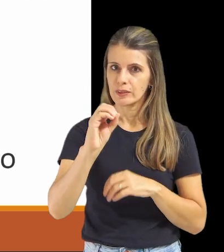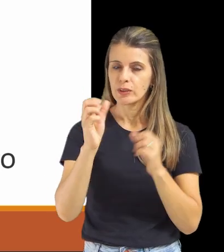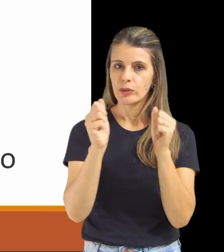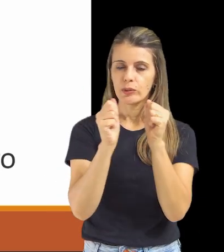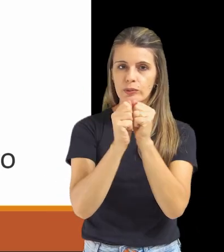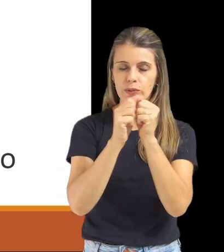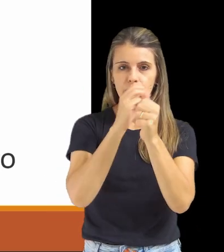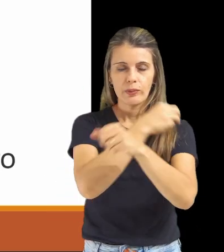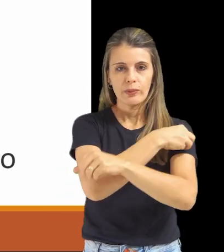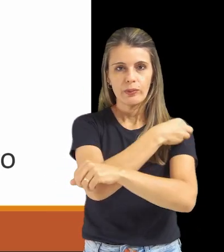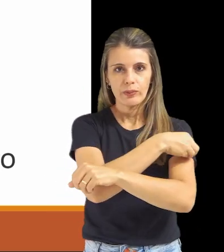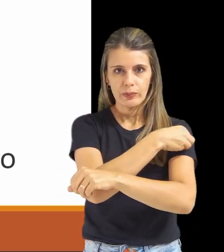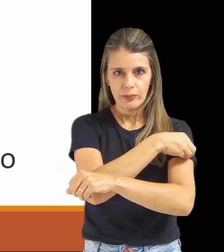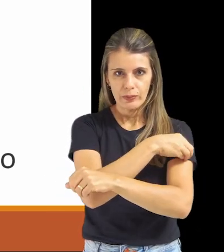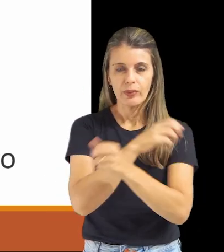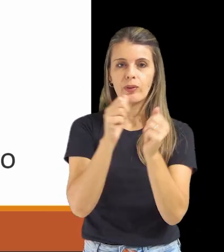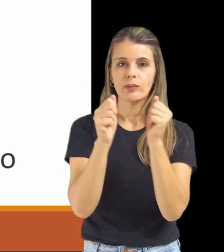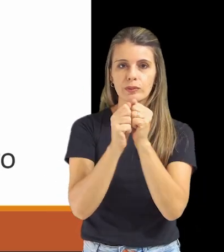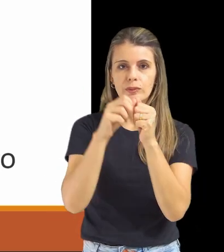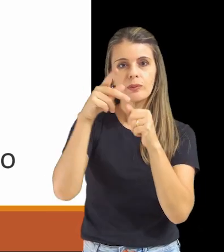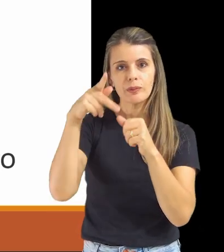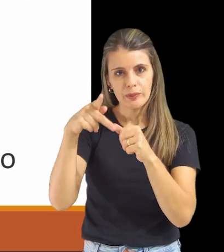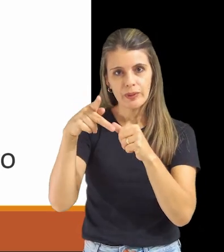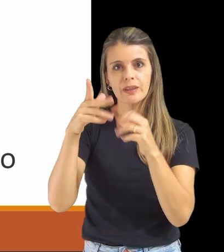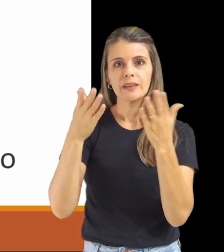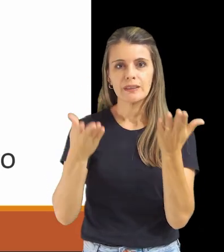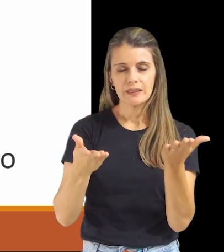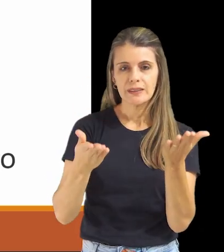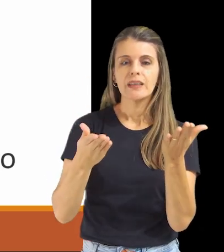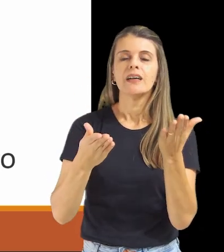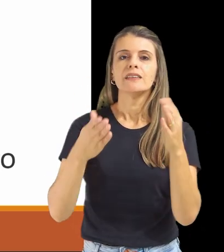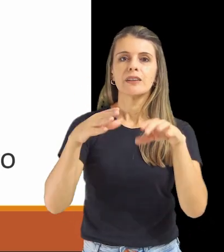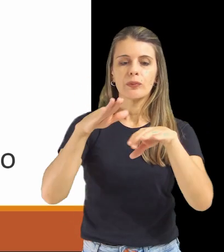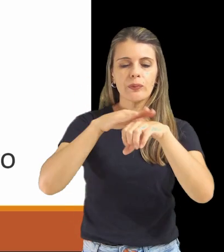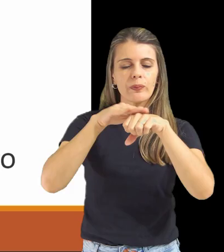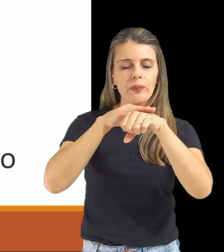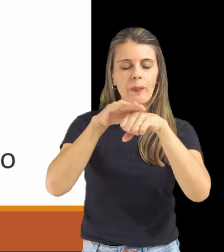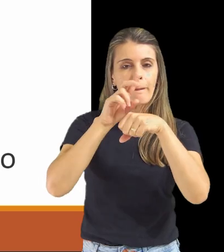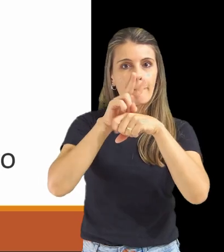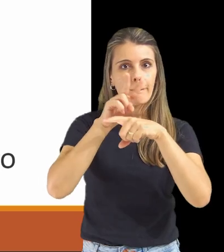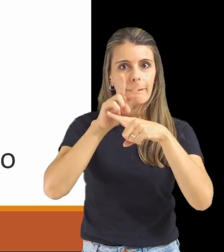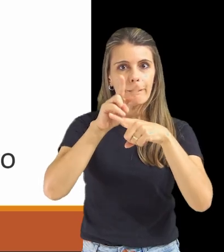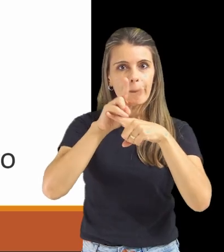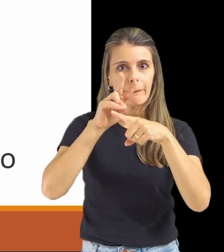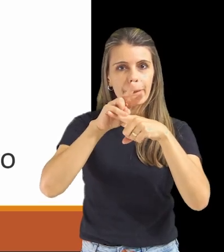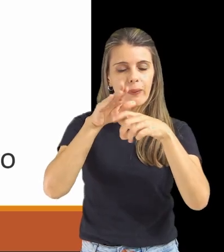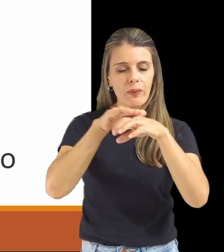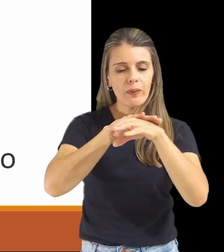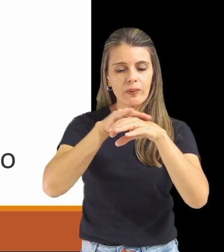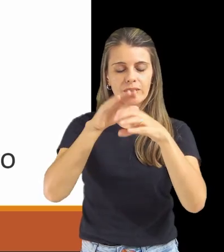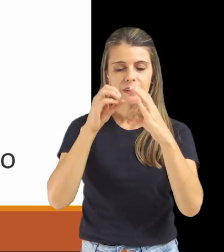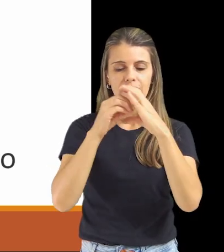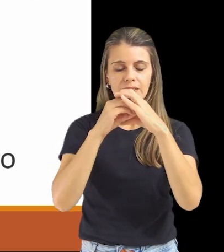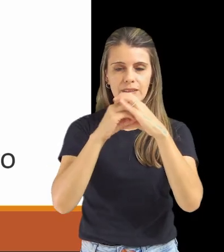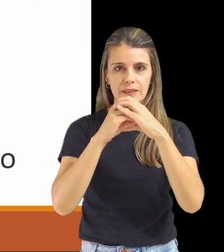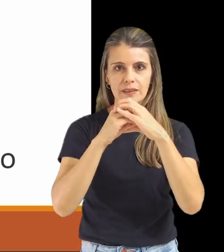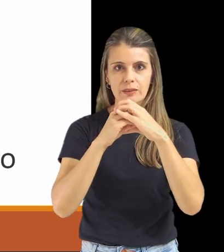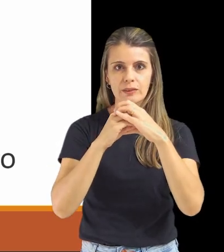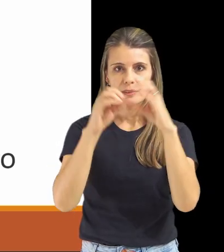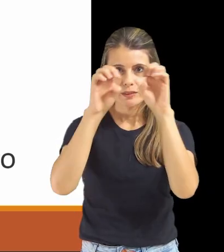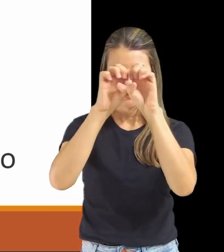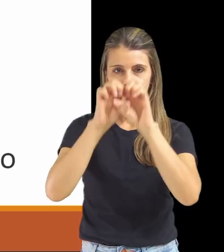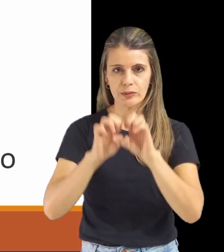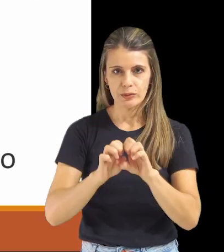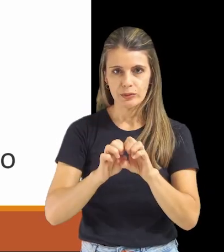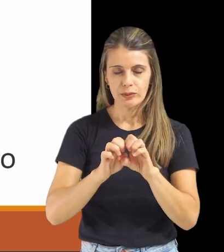o álcool e o fósforo. Então ele faz essa proteção, essa impermeabilização da estrutura